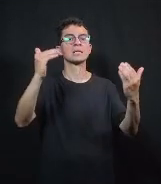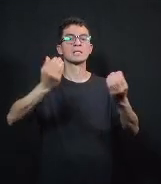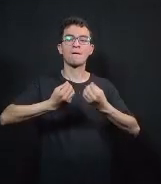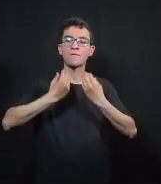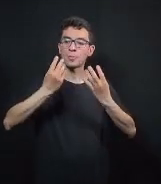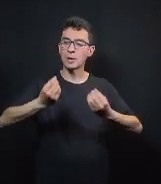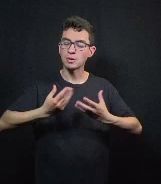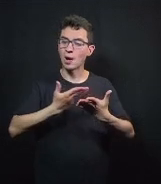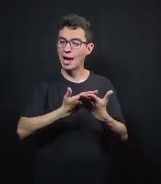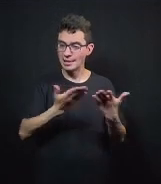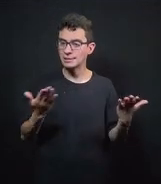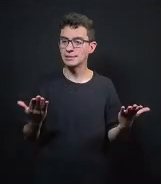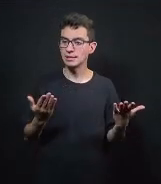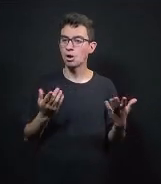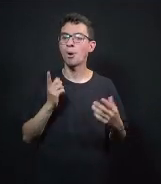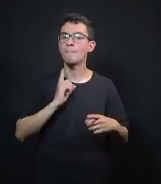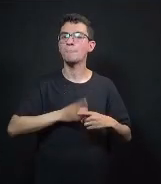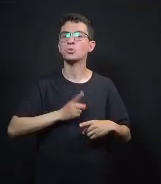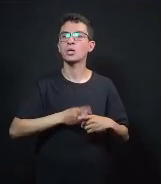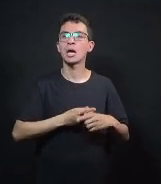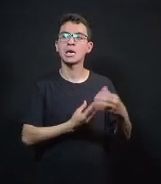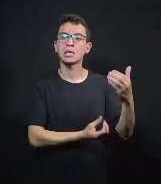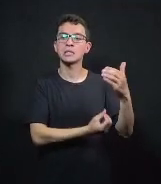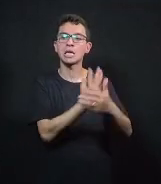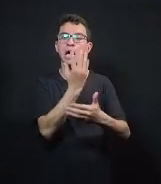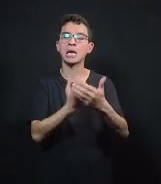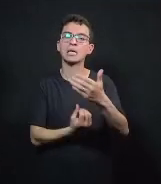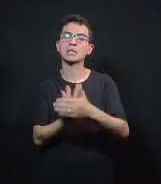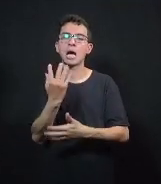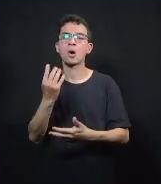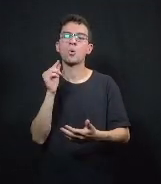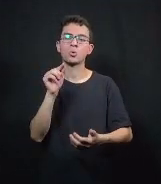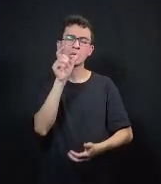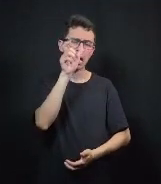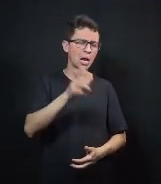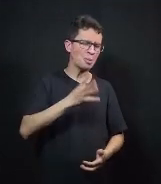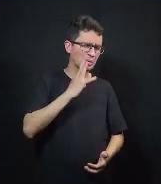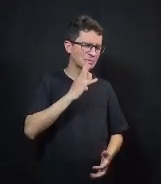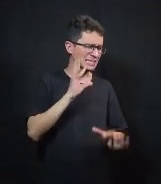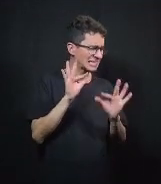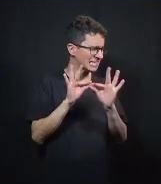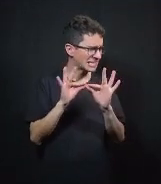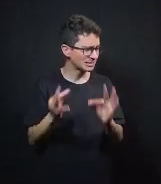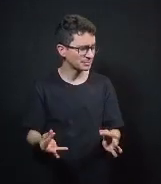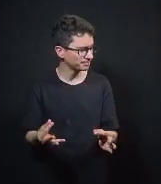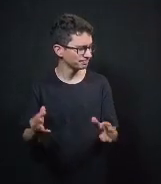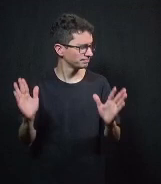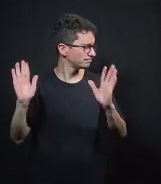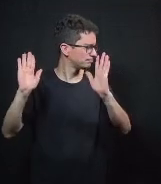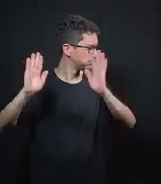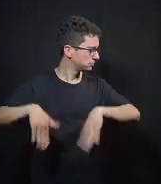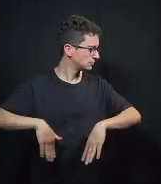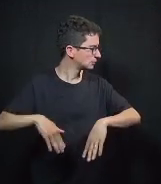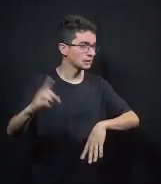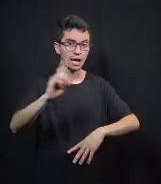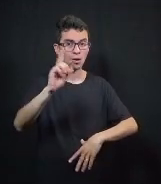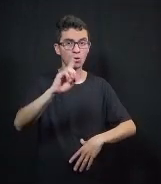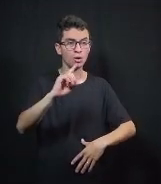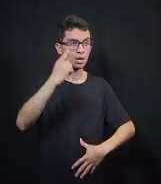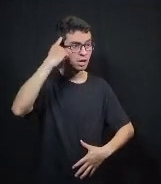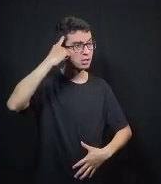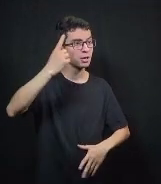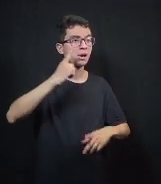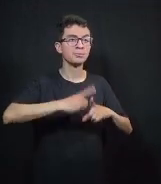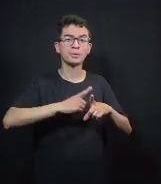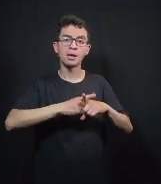fontes, e que a construção de conhecimento não é uma coisa simples, né? Embora, antigamente, quando a gente tinha acesso a esse conhecimento